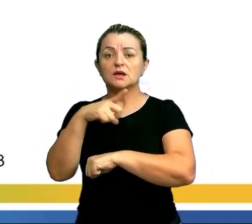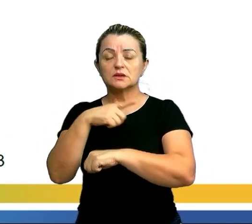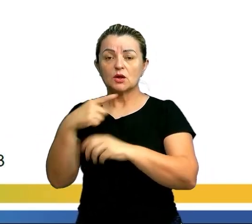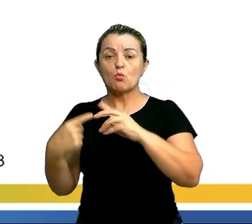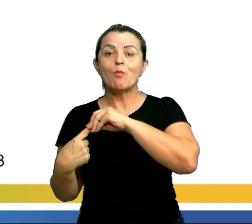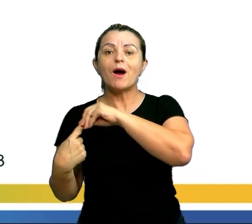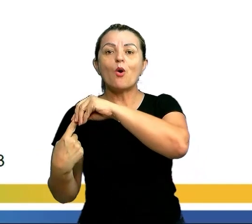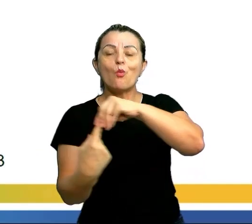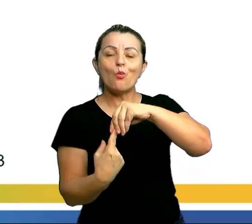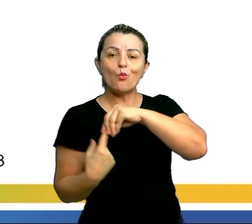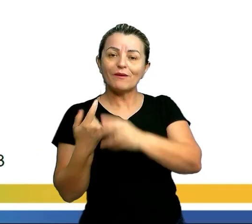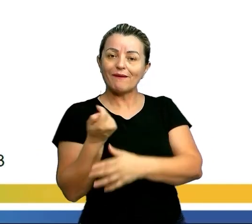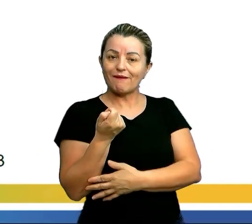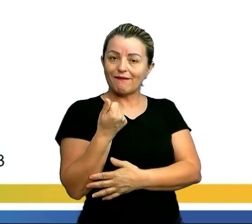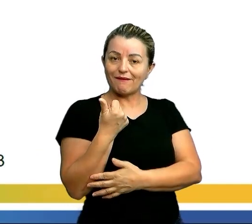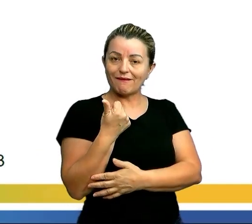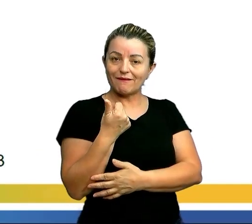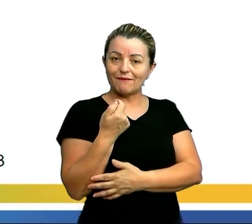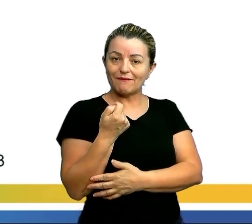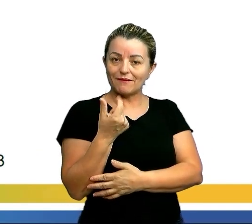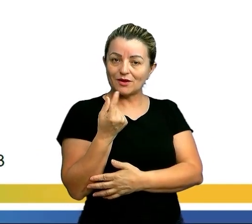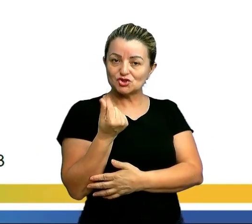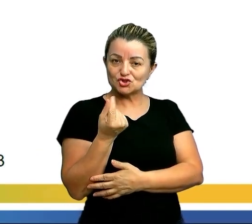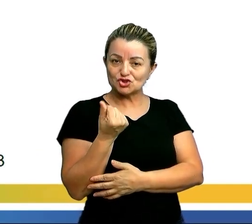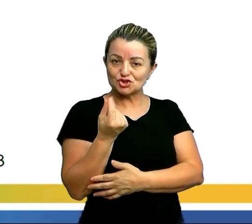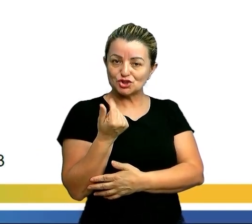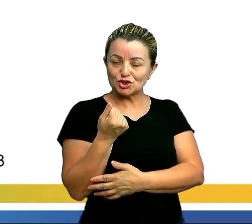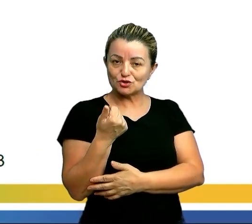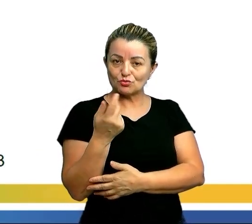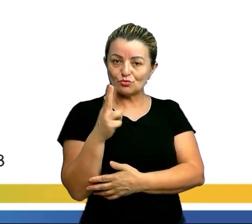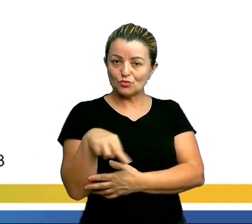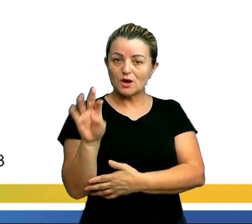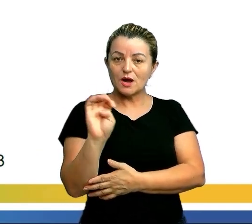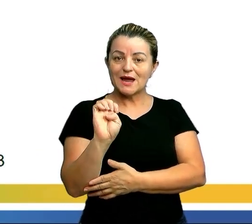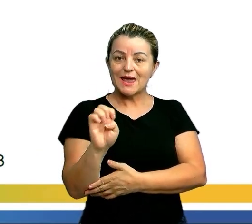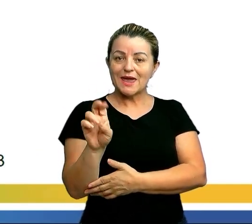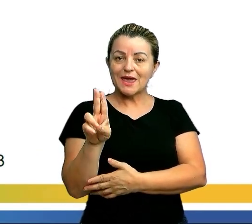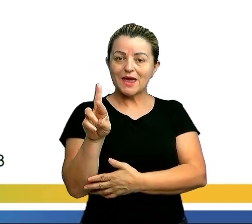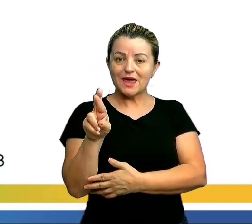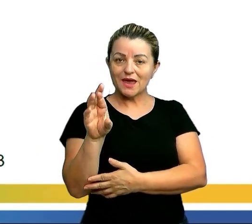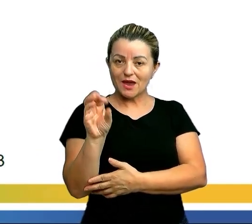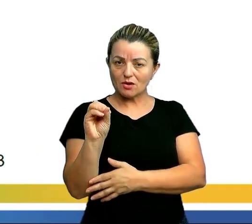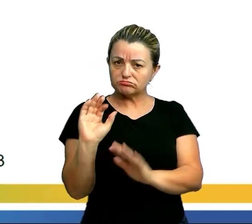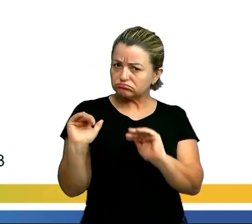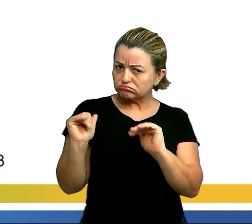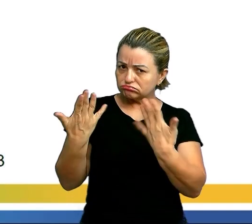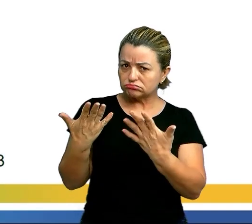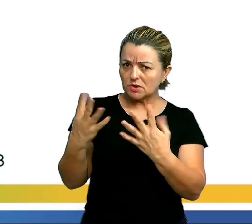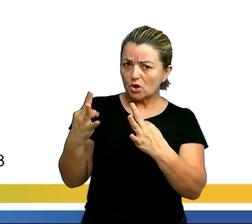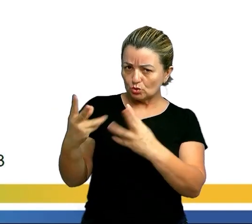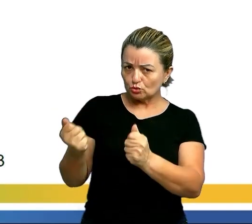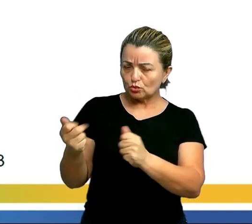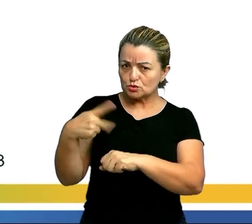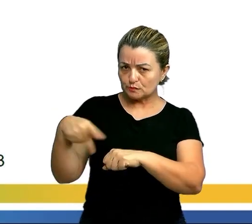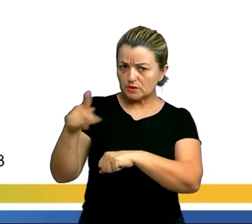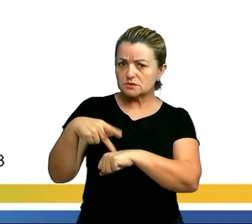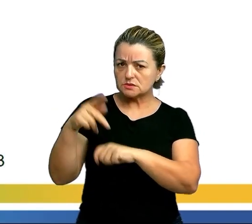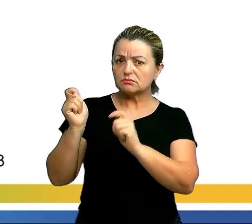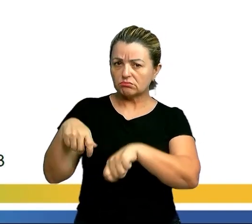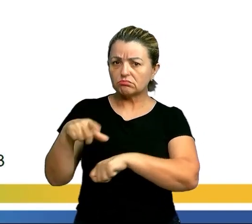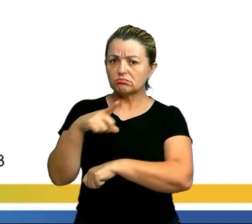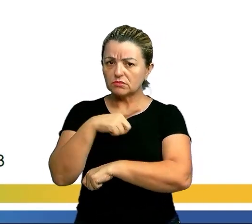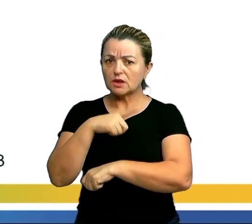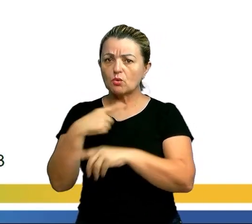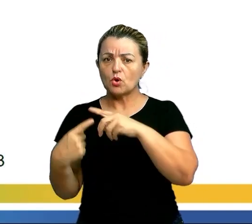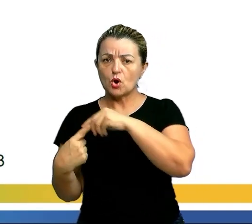única moeda, no caso, o euro. Mas, professor, significa que todos os países signatários possuem essa única